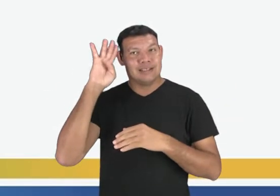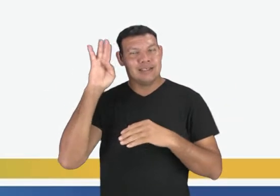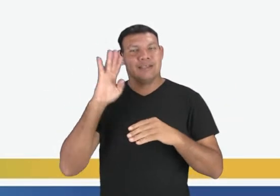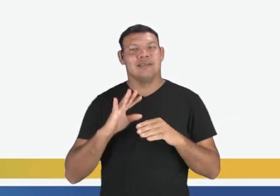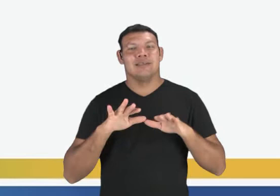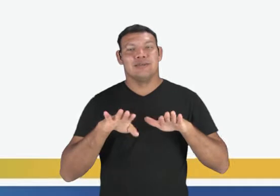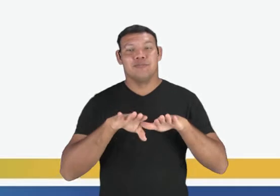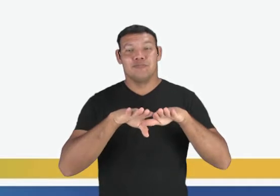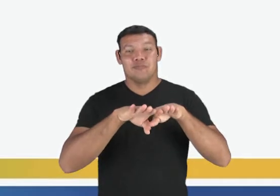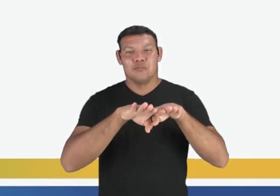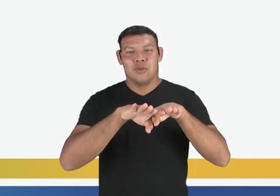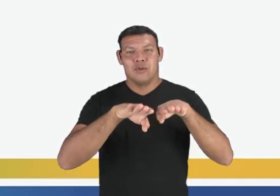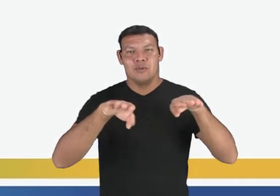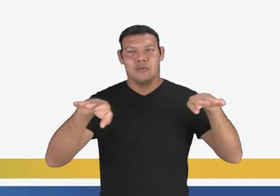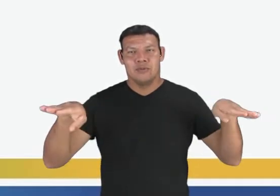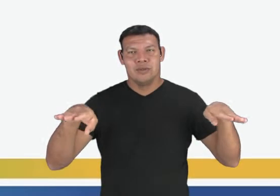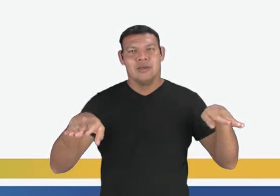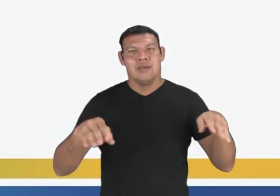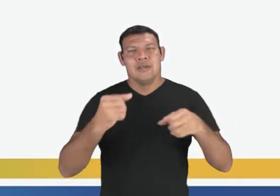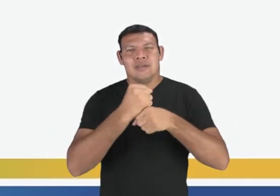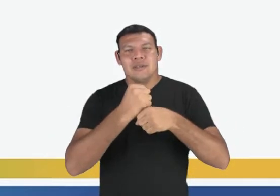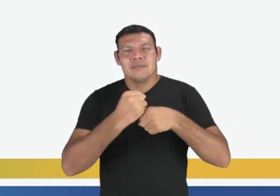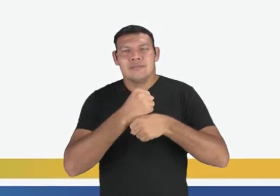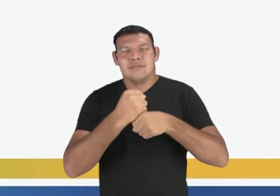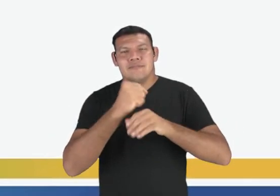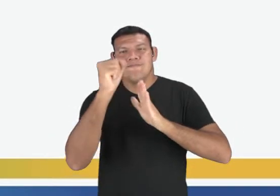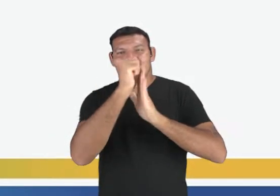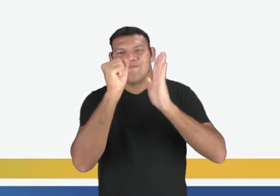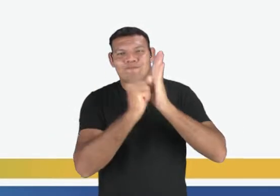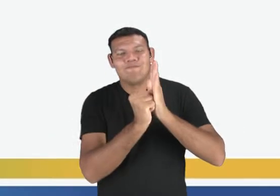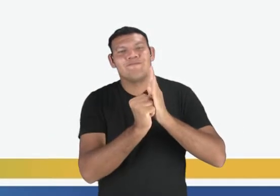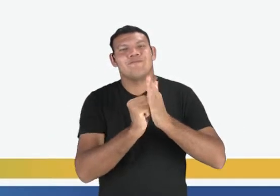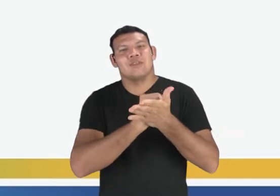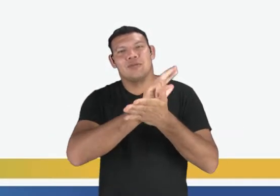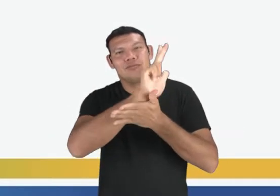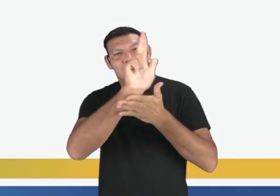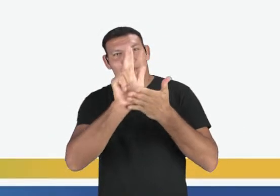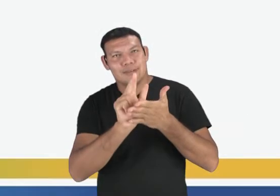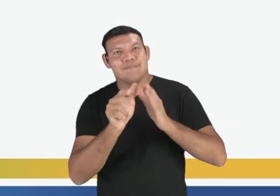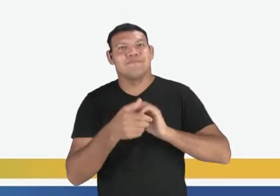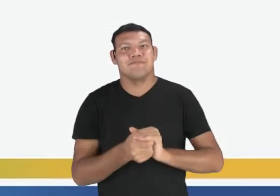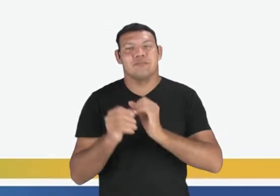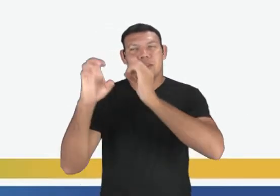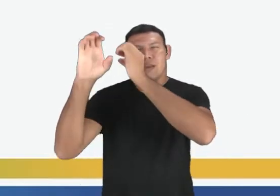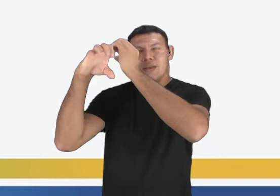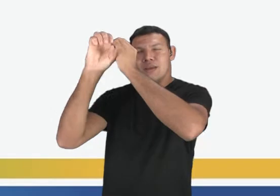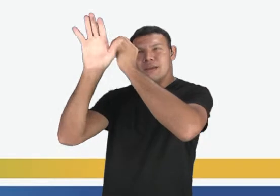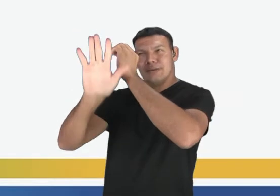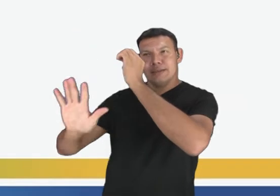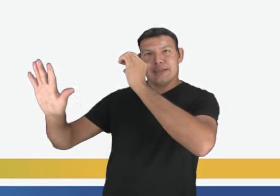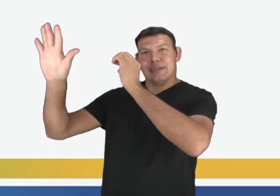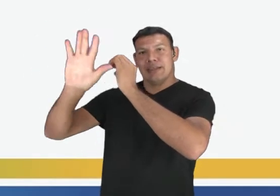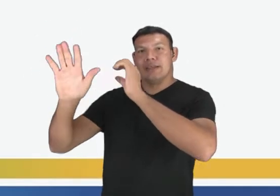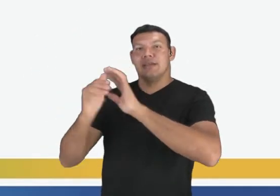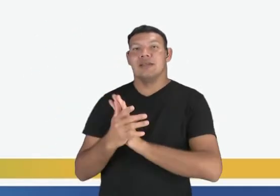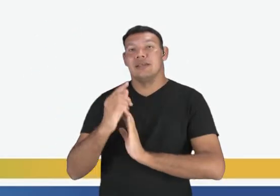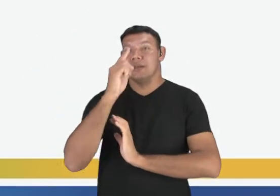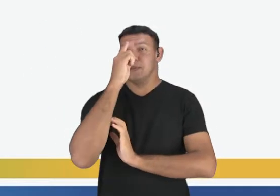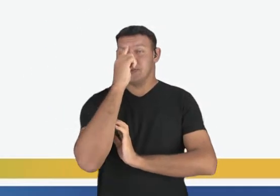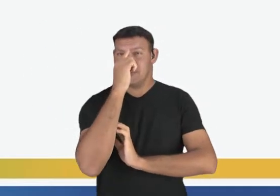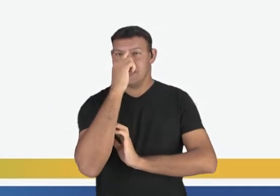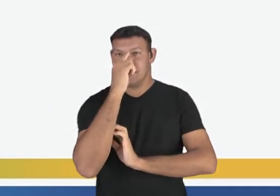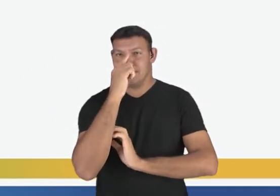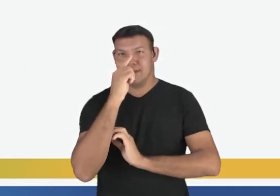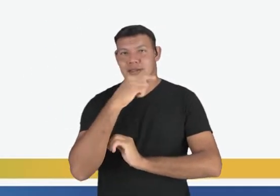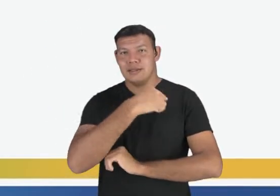tem séculos e séculos de existência. Astrônomos de grandes civilizações antigas, como Grécia, China e Índia, e